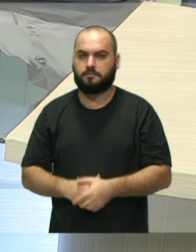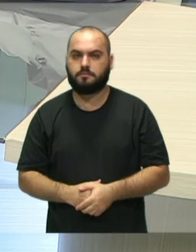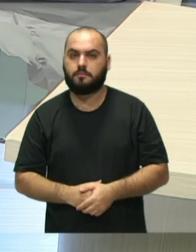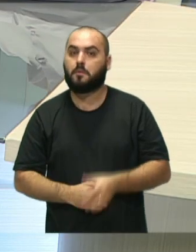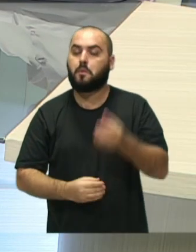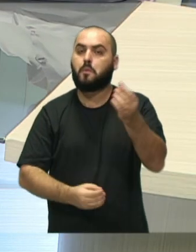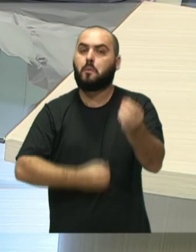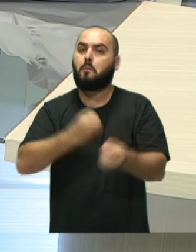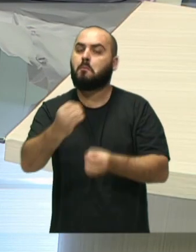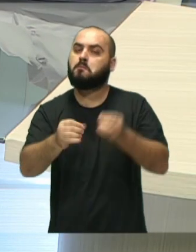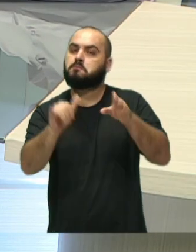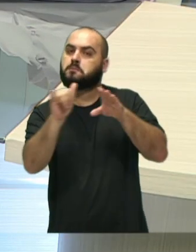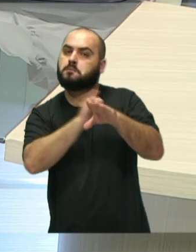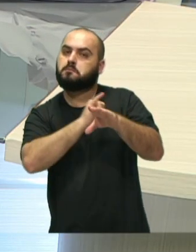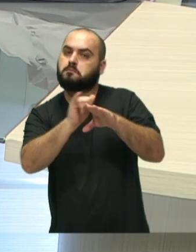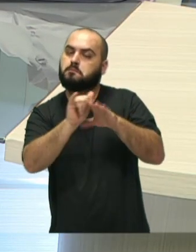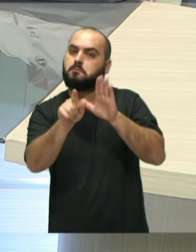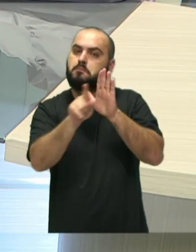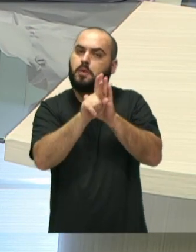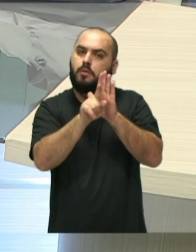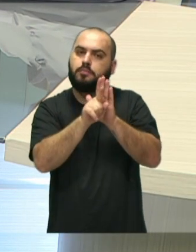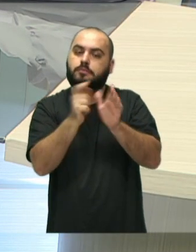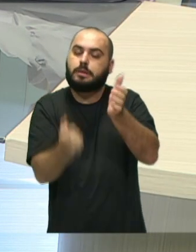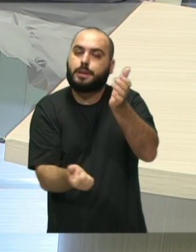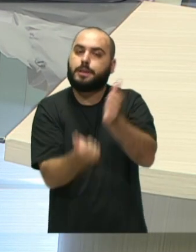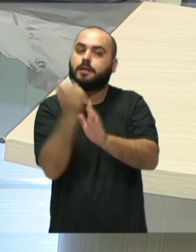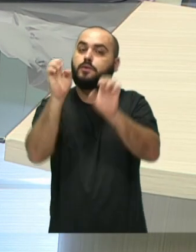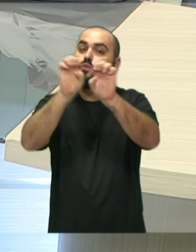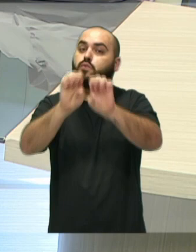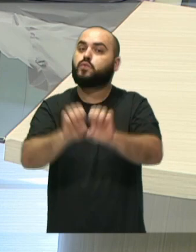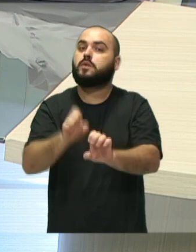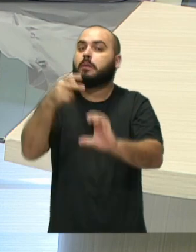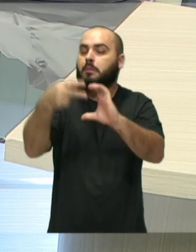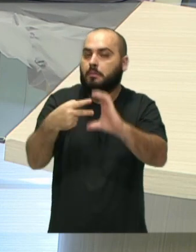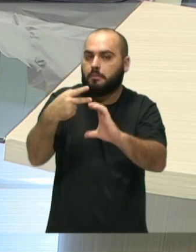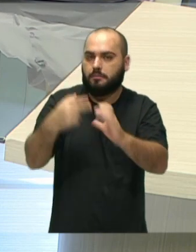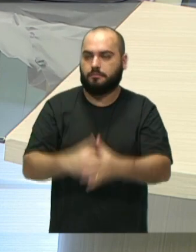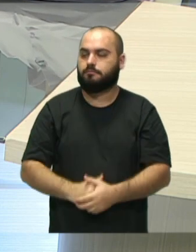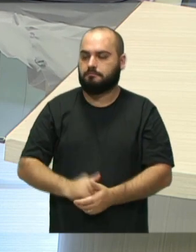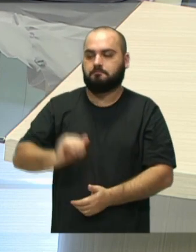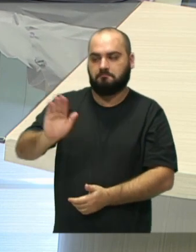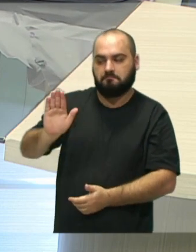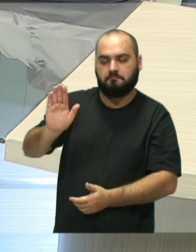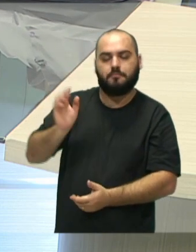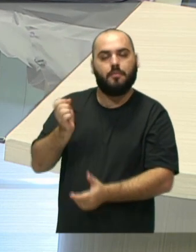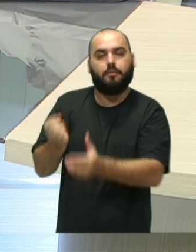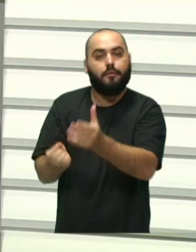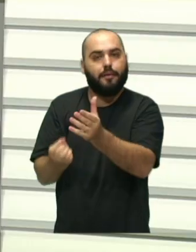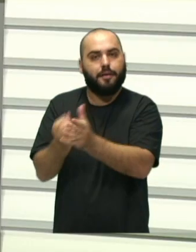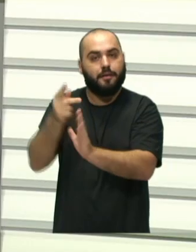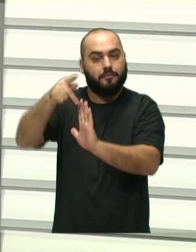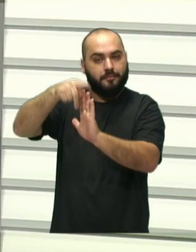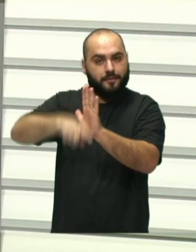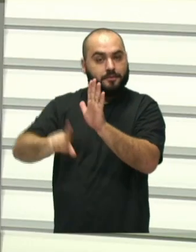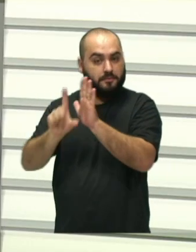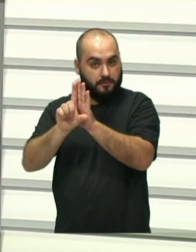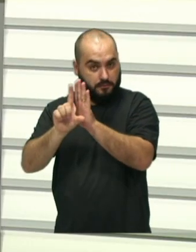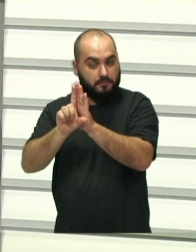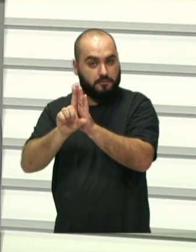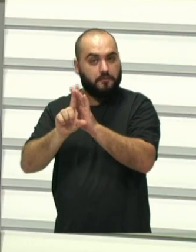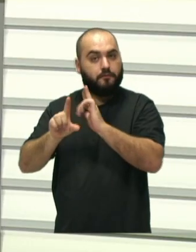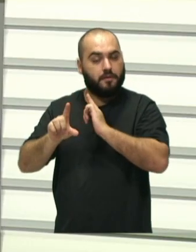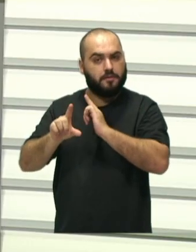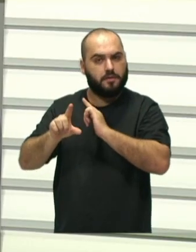para implantar essa estrutura aqui na na casa nós estamos criando o projeto de lei que vai ser